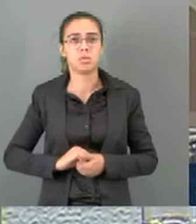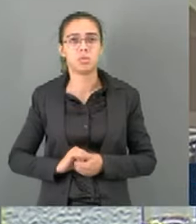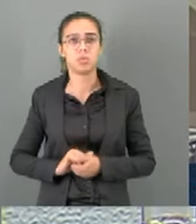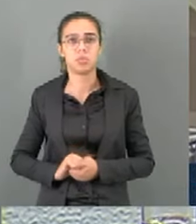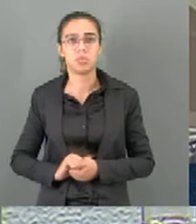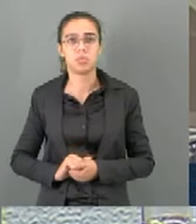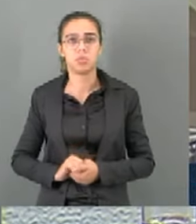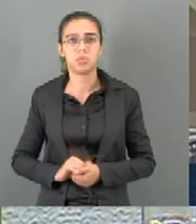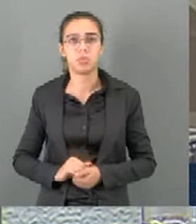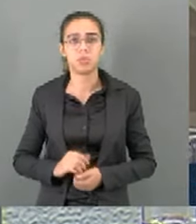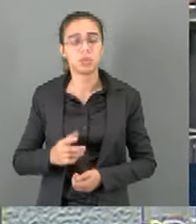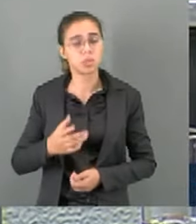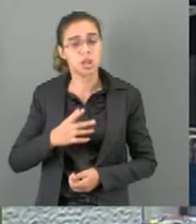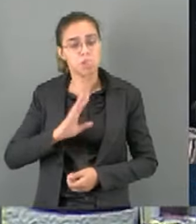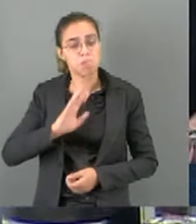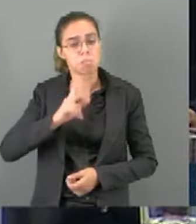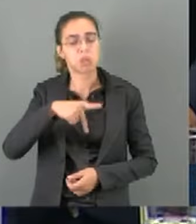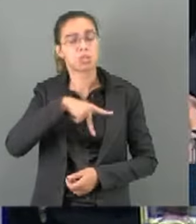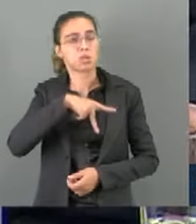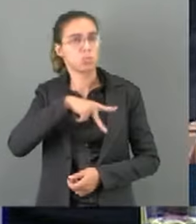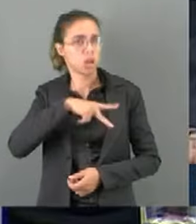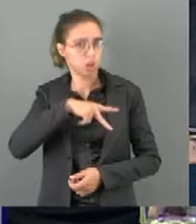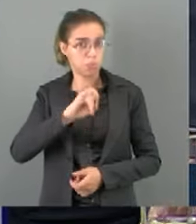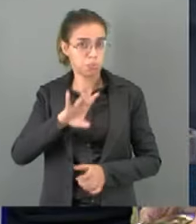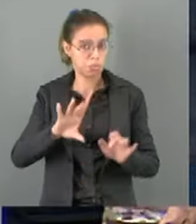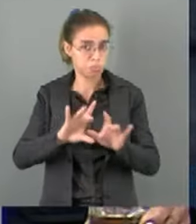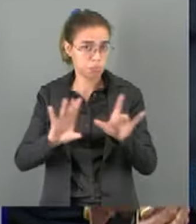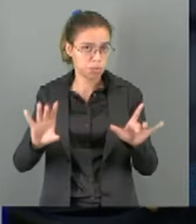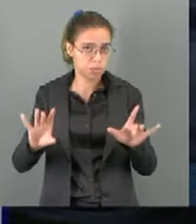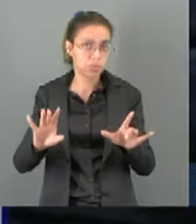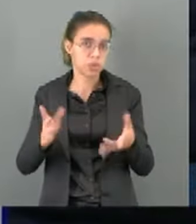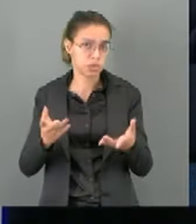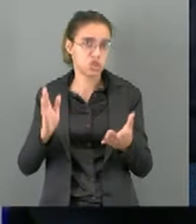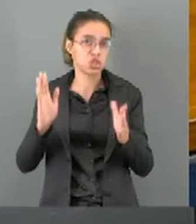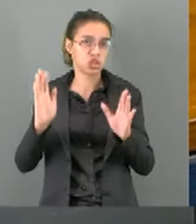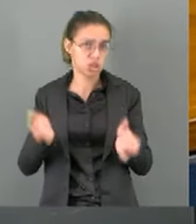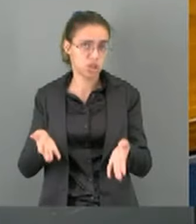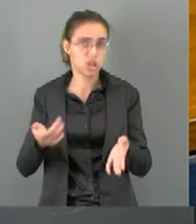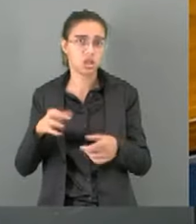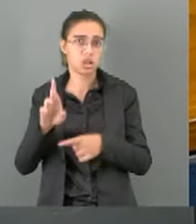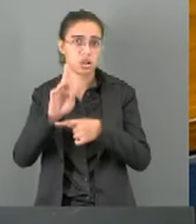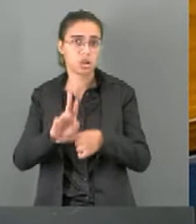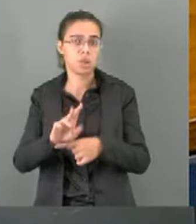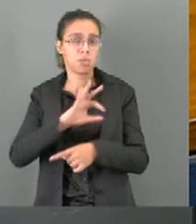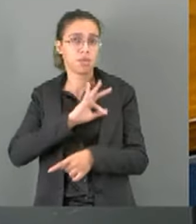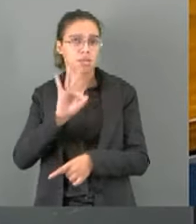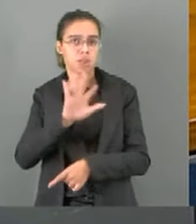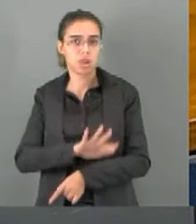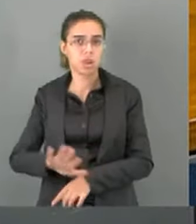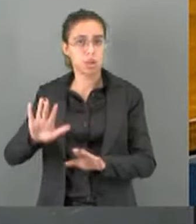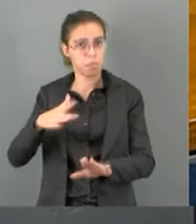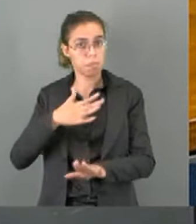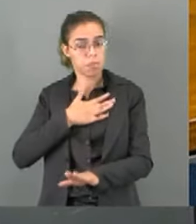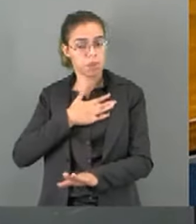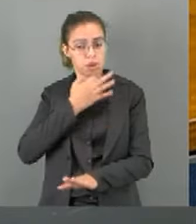a minha opinião pessoal, tá? Se me permite, o senhor pediu como representante da PF, mas eu dou a minha opinião pessoal.